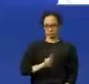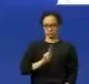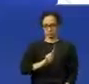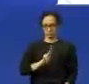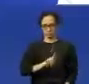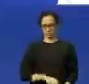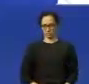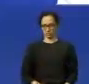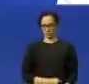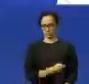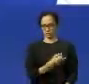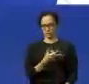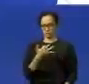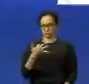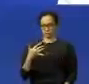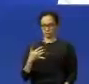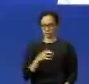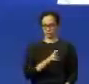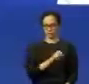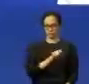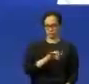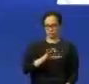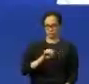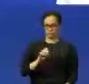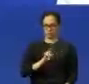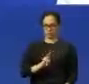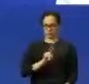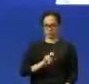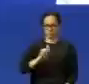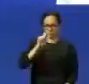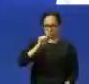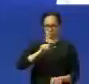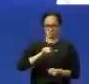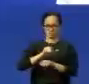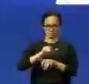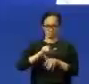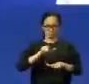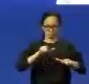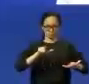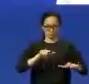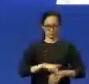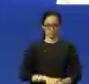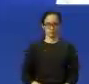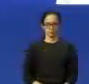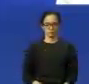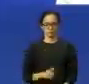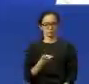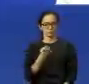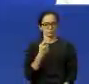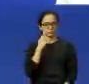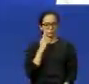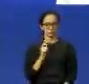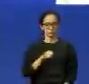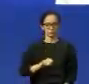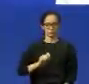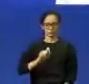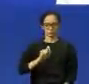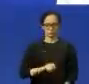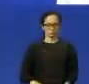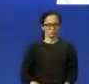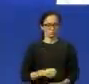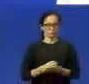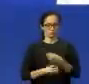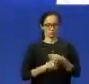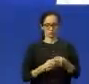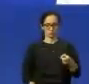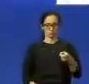a intensidade luminosa, no caso dos raios do Sol na superfície de um lago, né? E ele diz o seguinte, quando o X